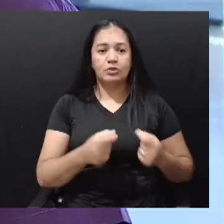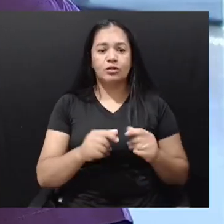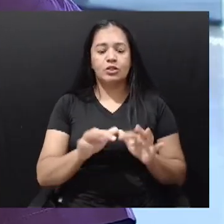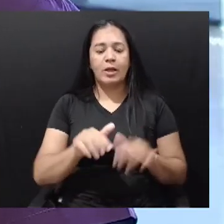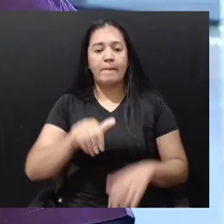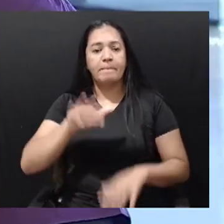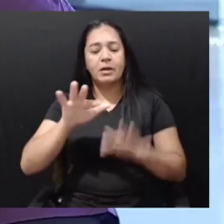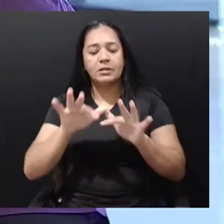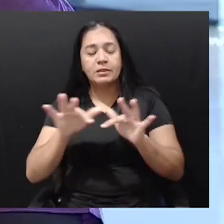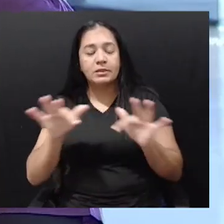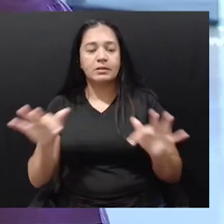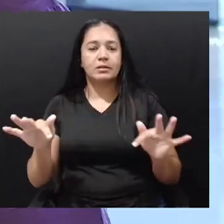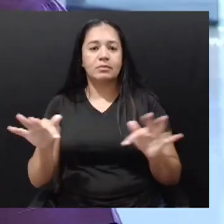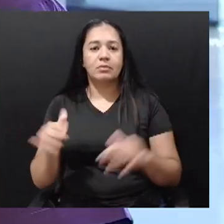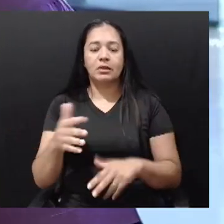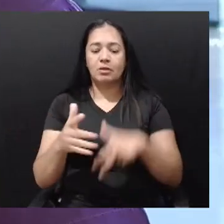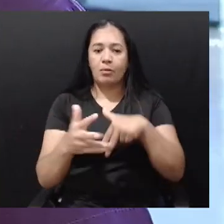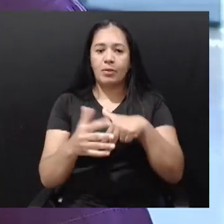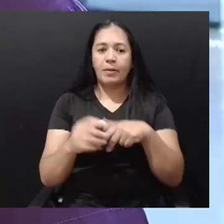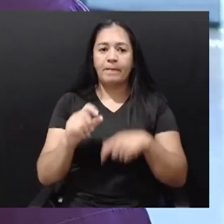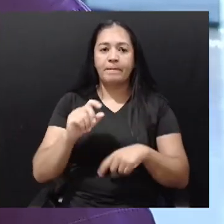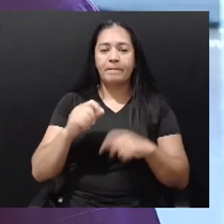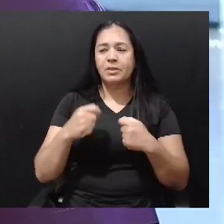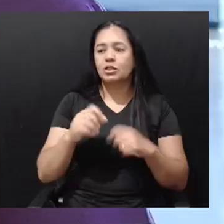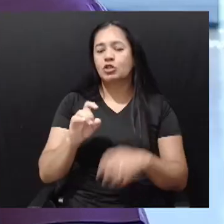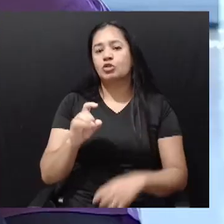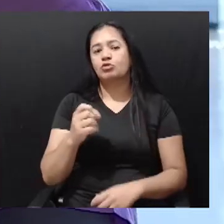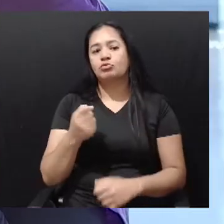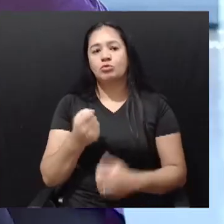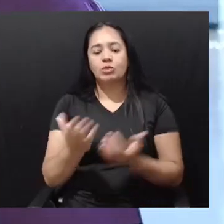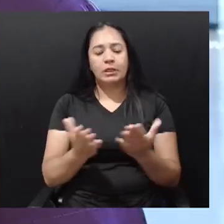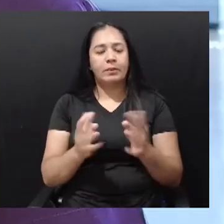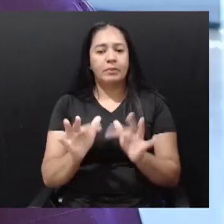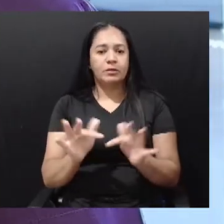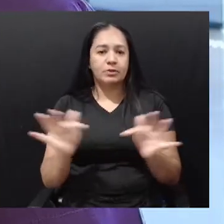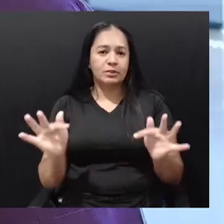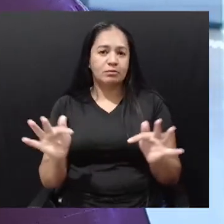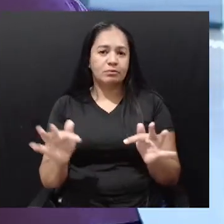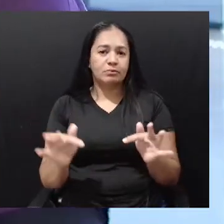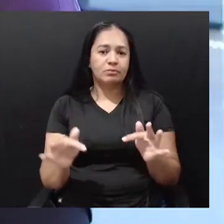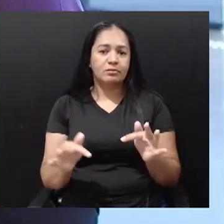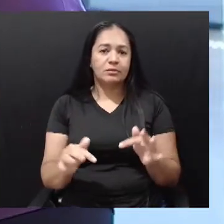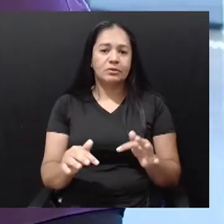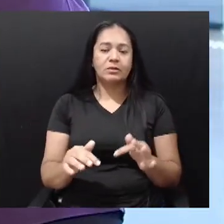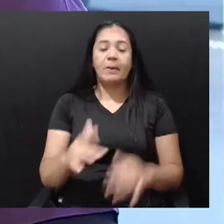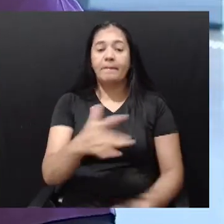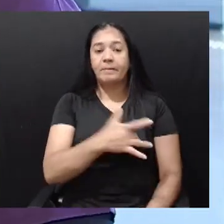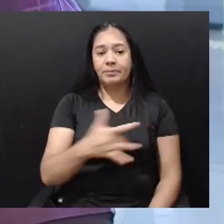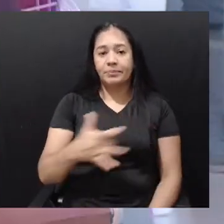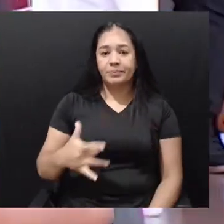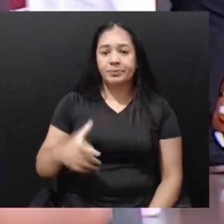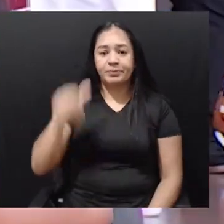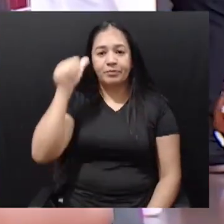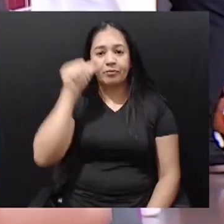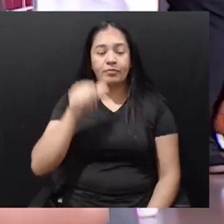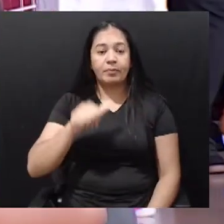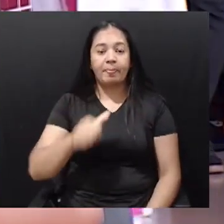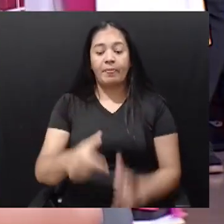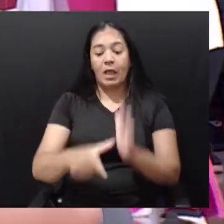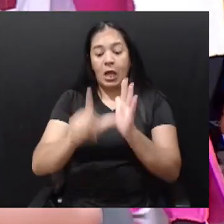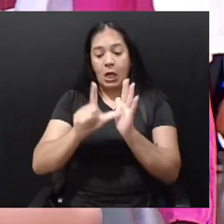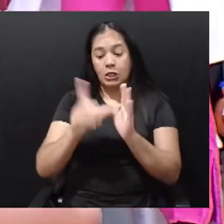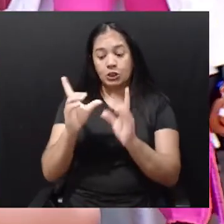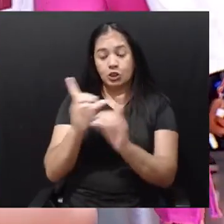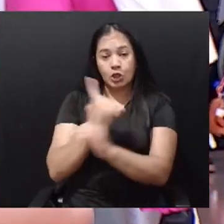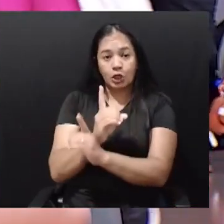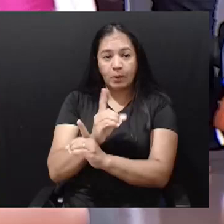paciente precisa só de radioterapia, às vezes é só cirurgia, vai acompanhar. Então, para a saúde da mulher, quanto antes ela diagnosticar isso, melhor